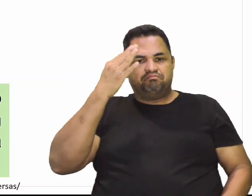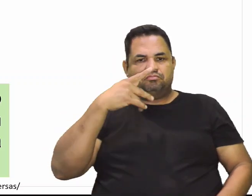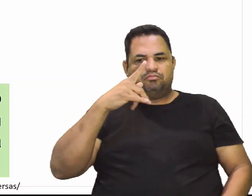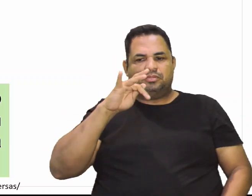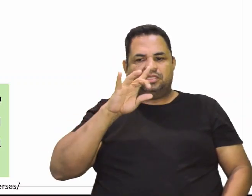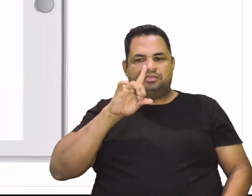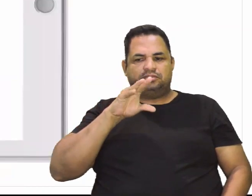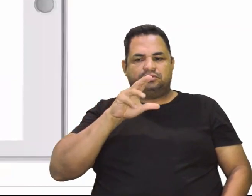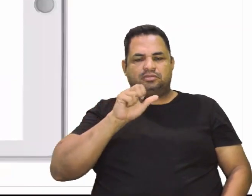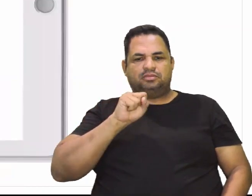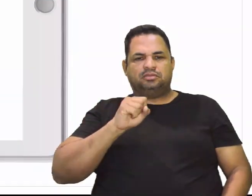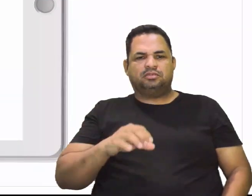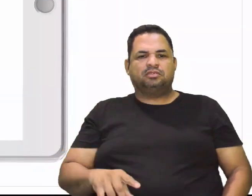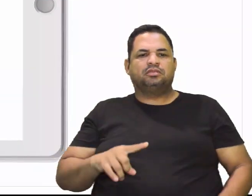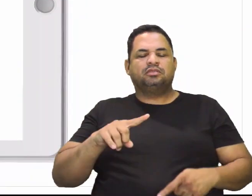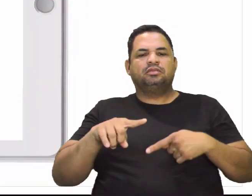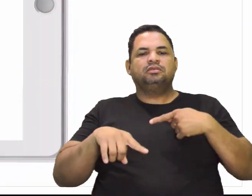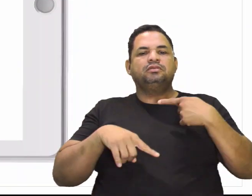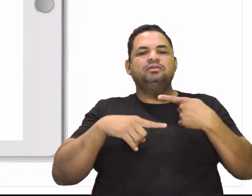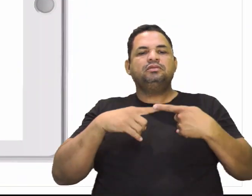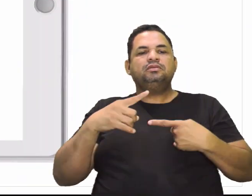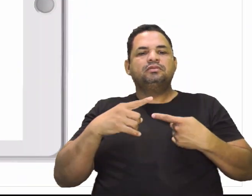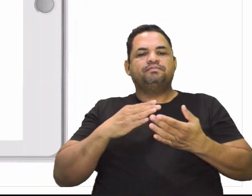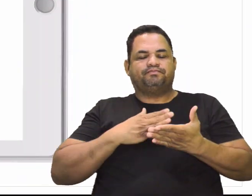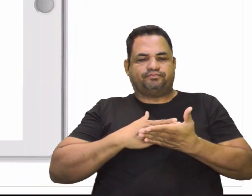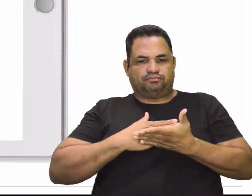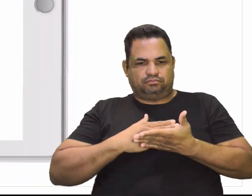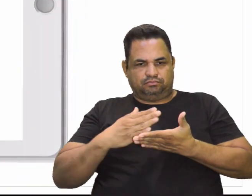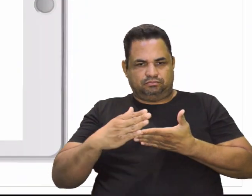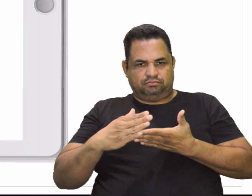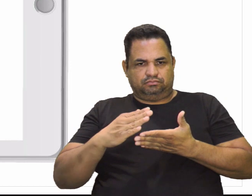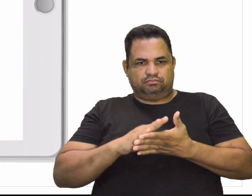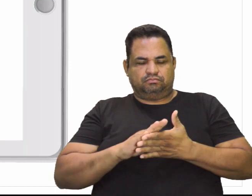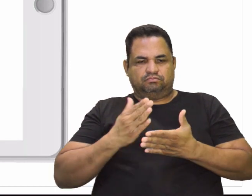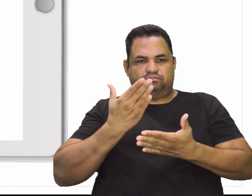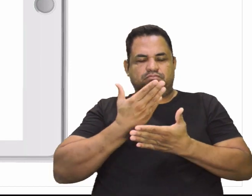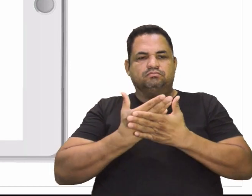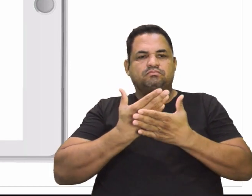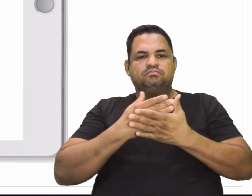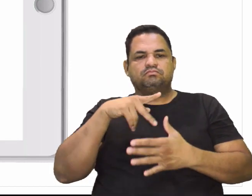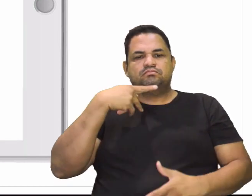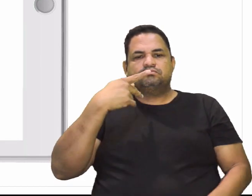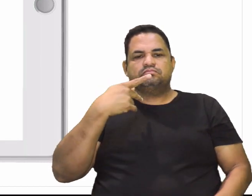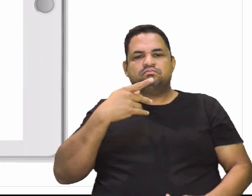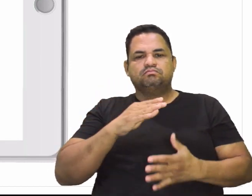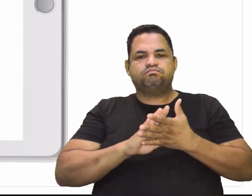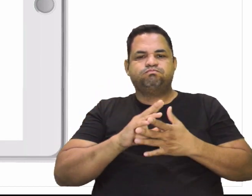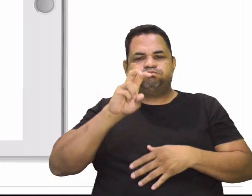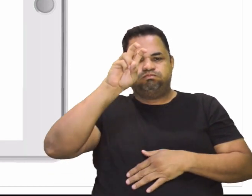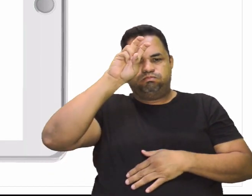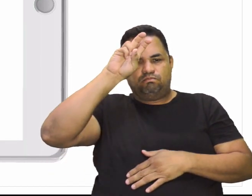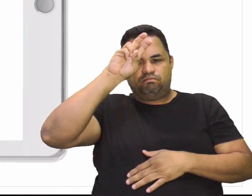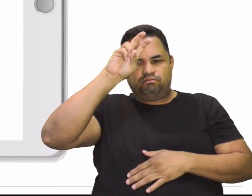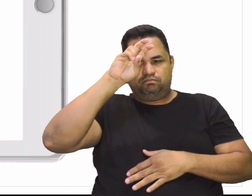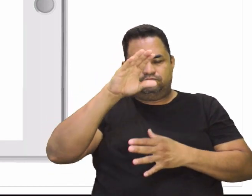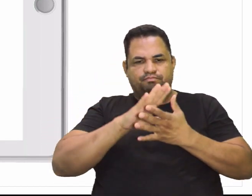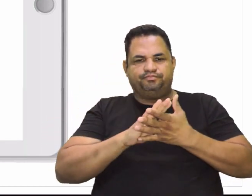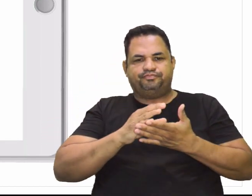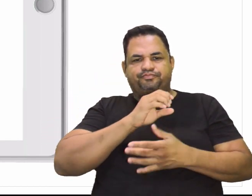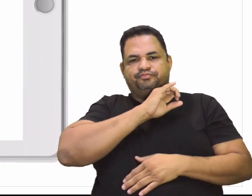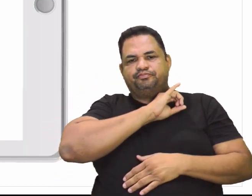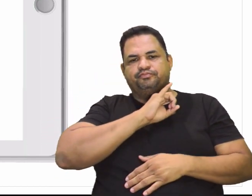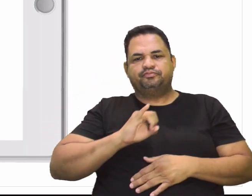persas. Depois, nós partimos para a aula que falava sobre os egípcios, o Império